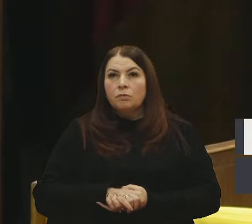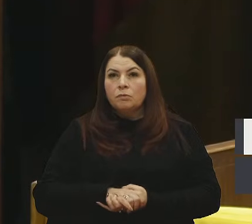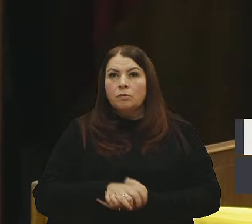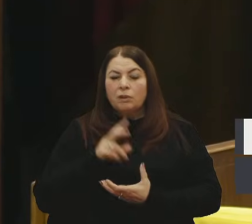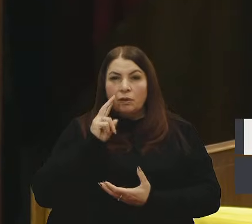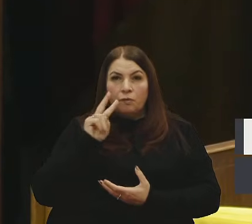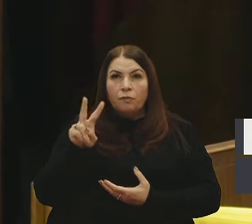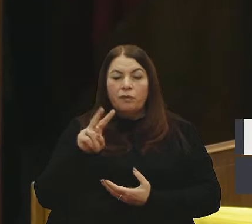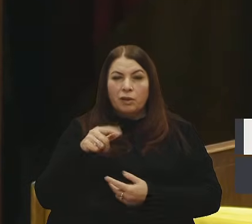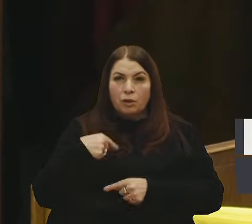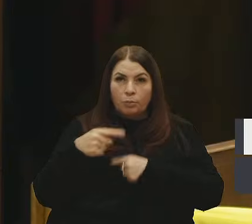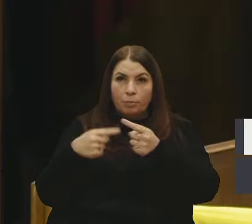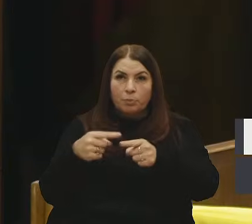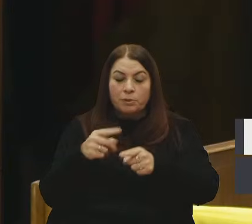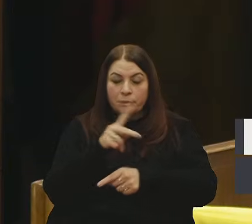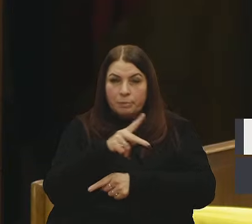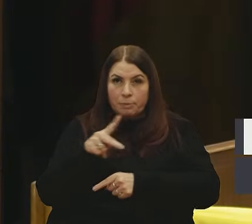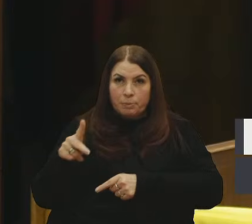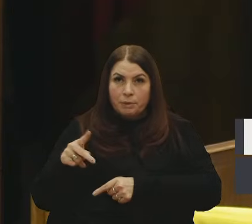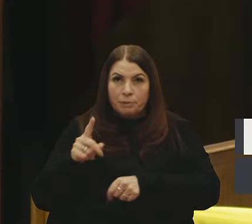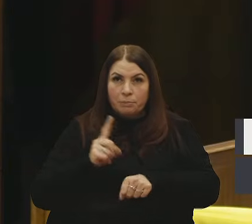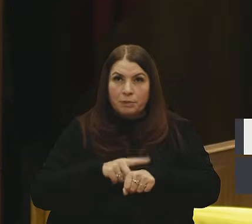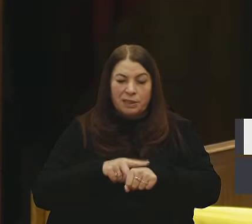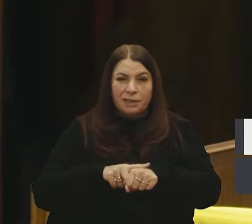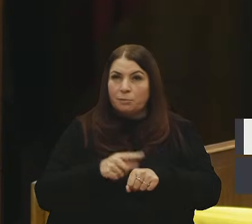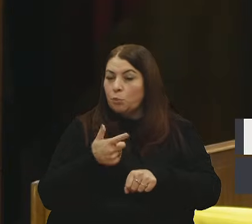Previsão de prorrogação da PPP por tempo